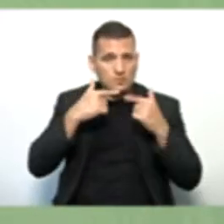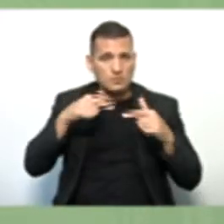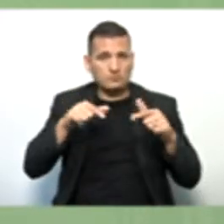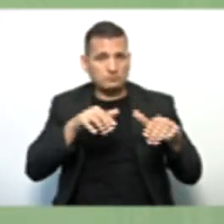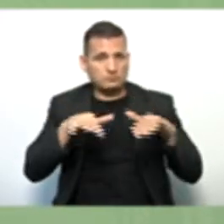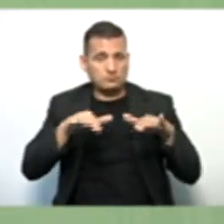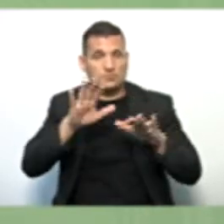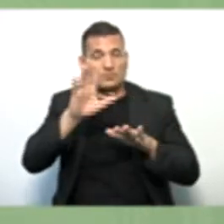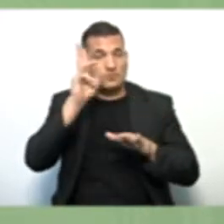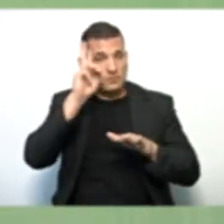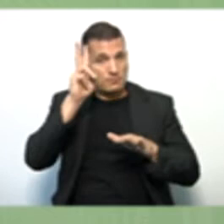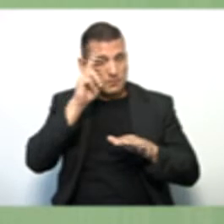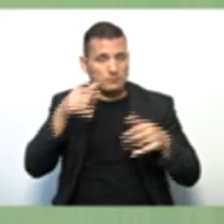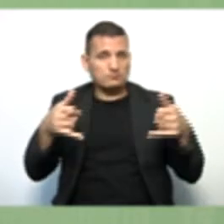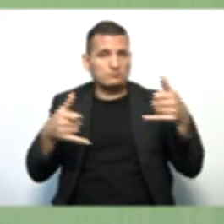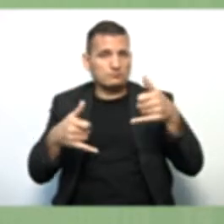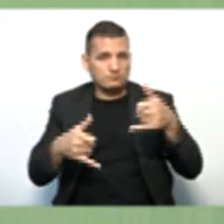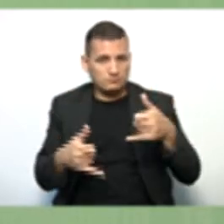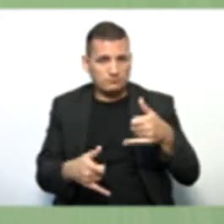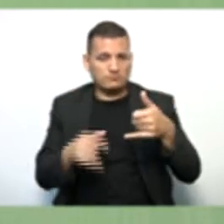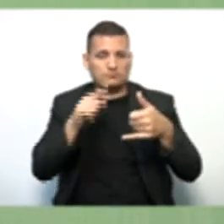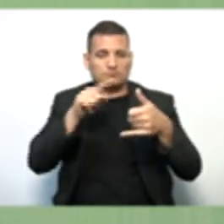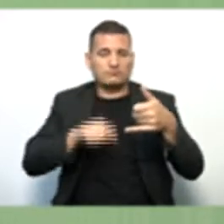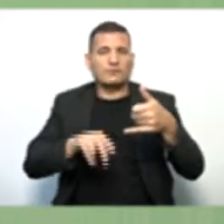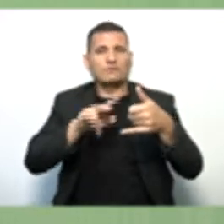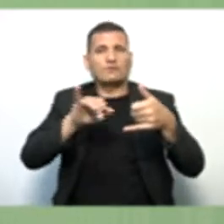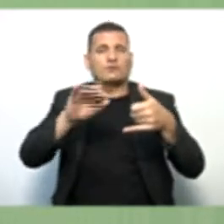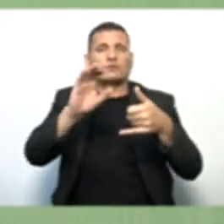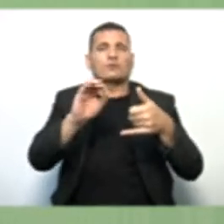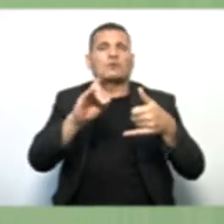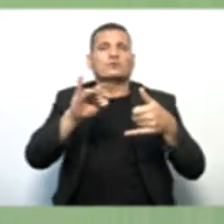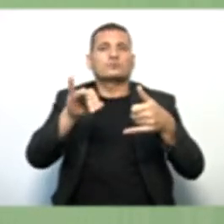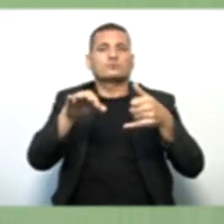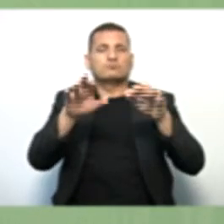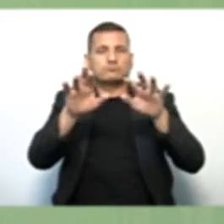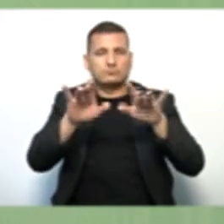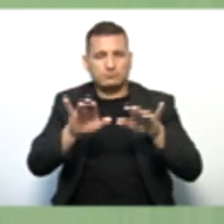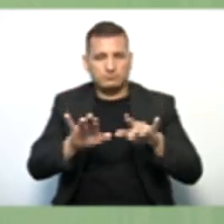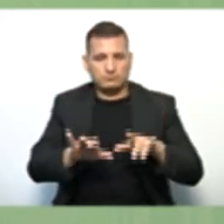que as chaves, né, vão indentar o código de vocês.